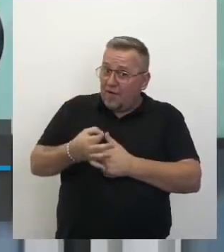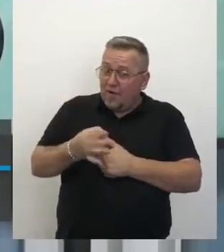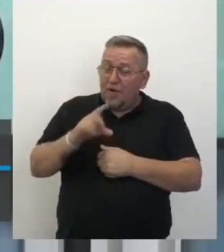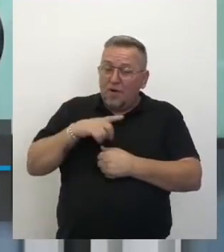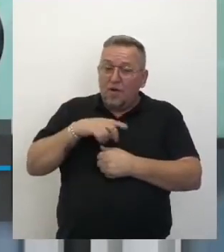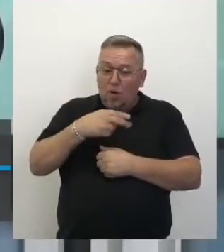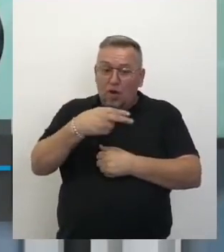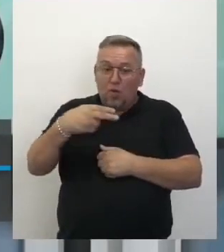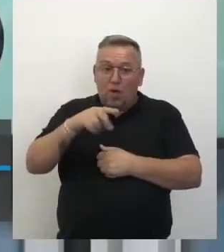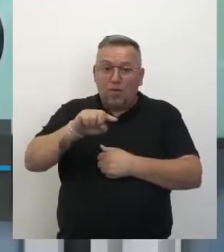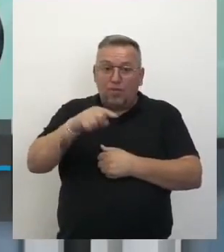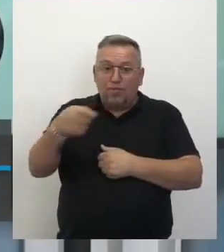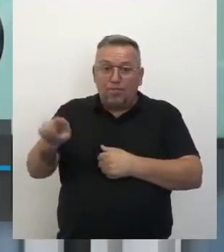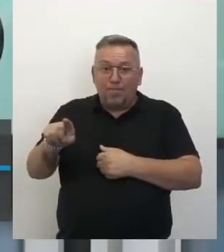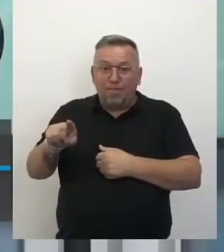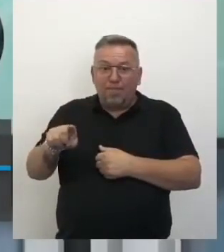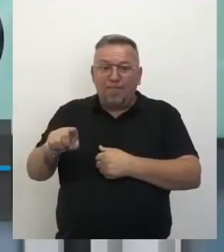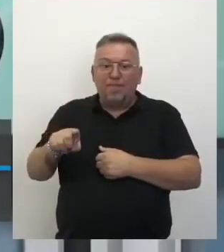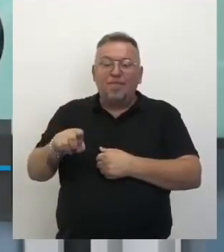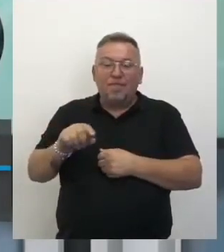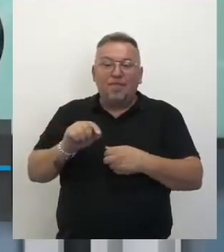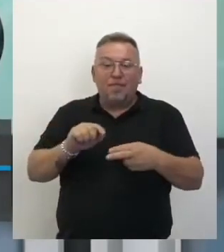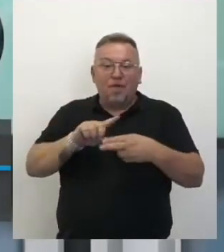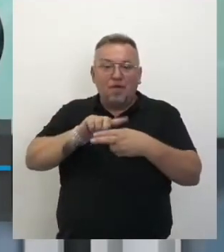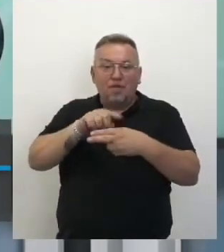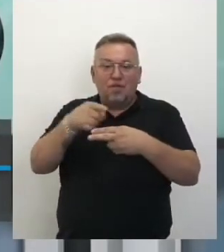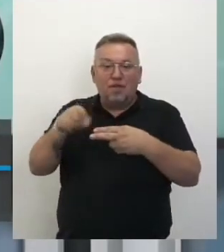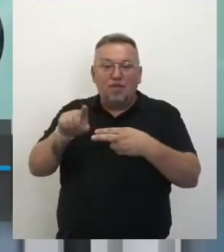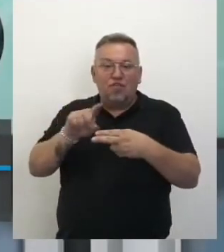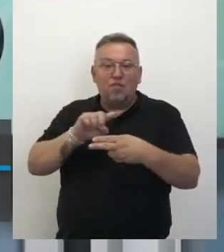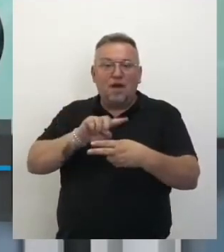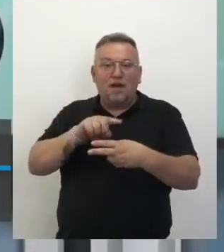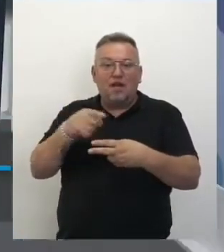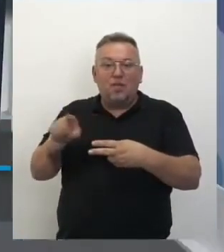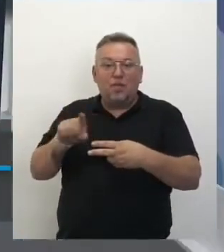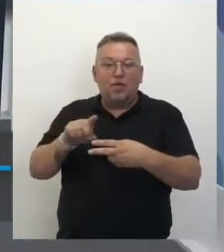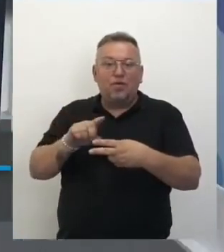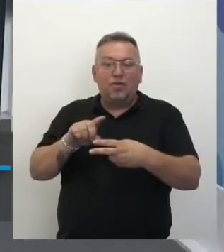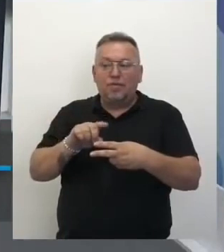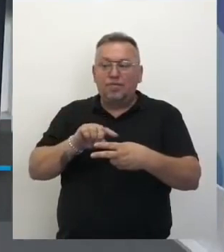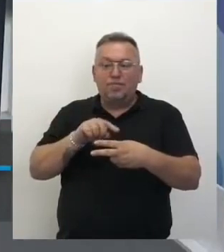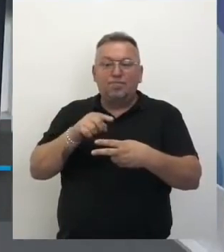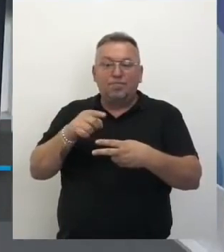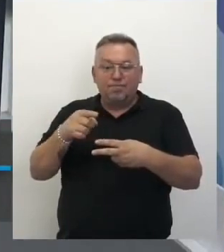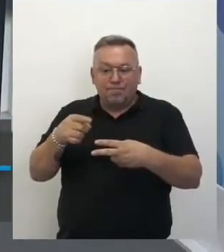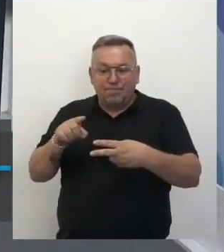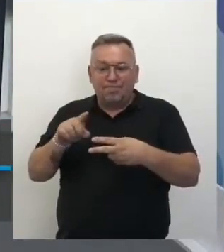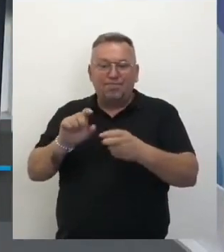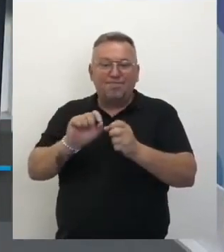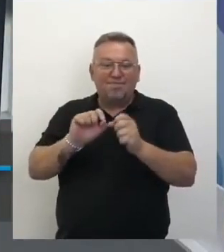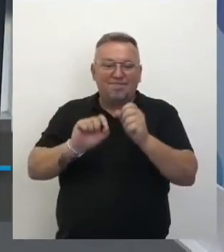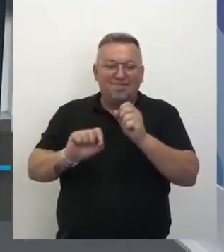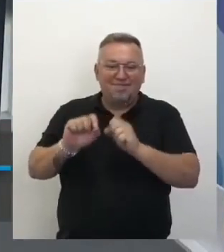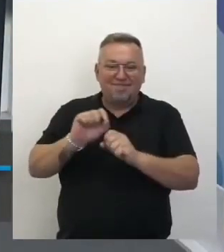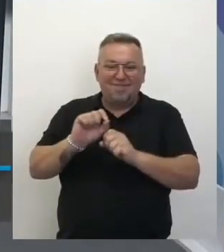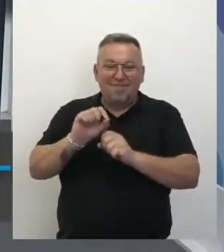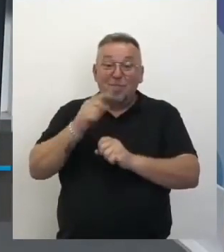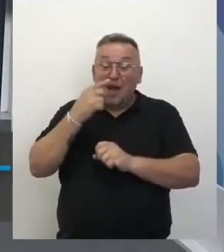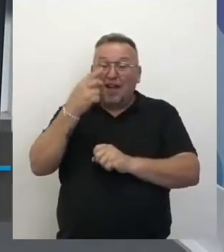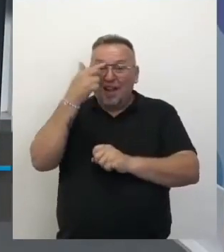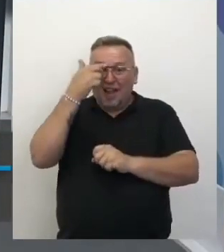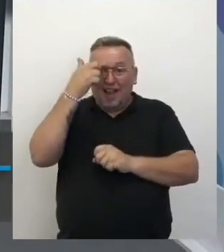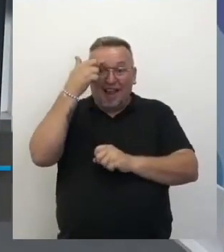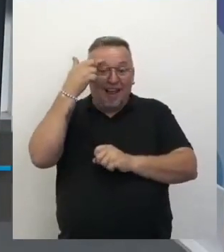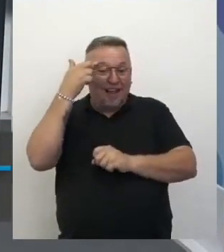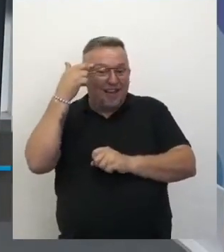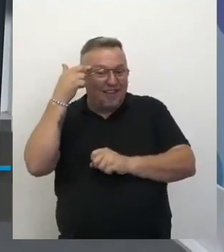esse igual e esse til em cima. Por isso que eu só achei essa imagem com o til. Entendi. Parece uma sobrancelha, né? É